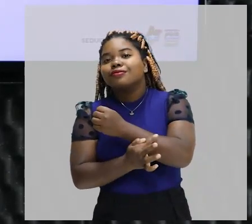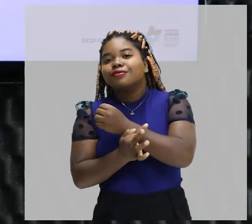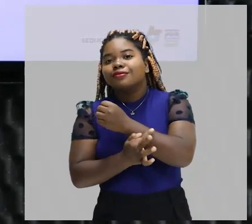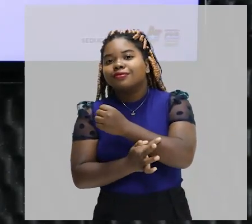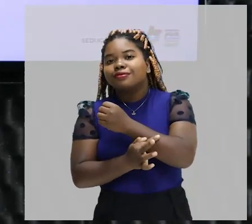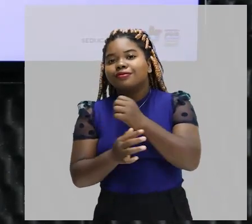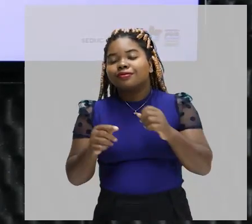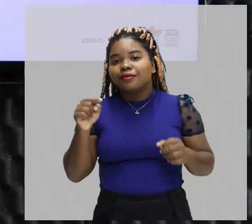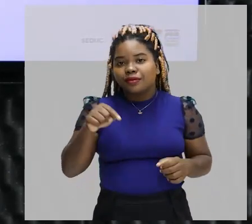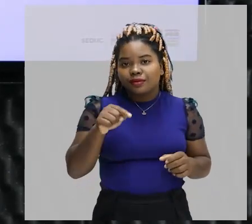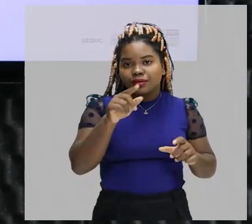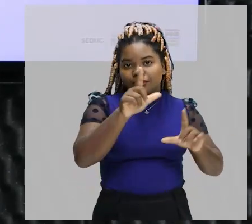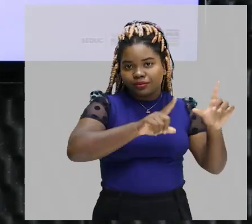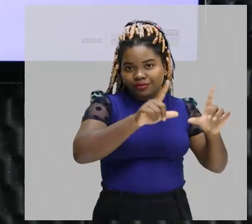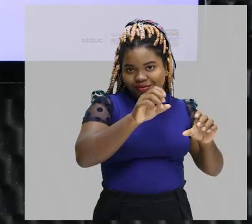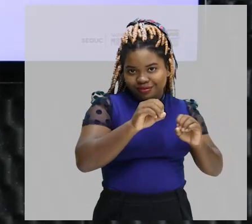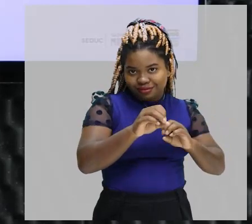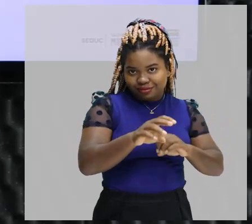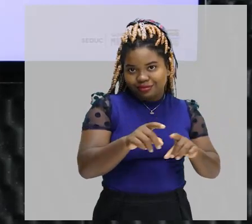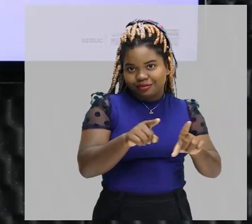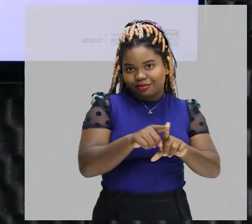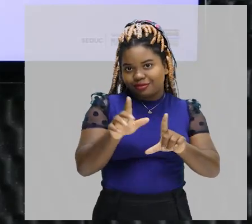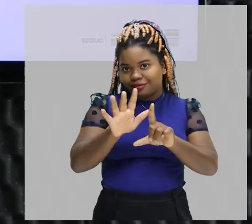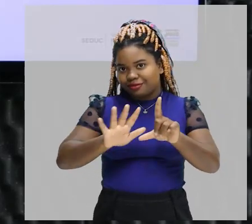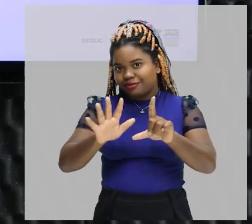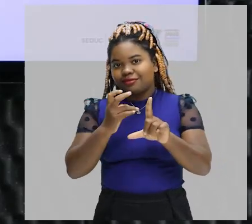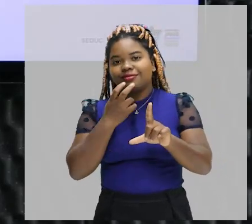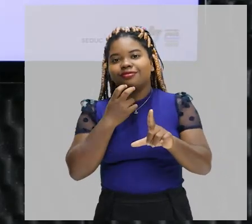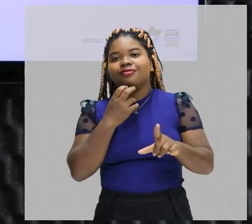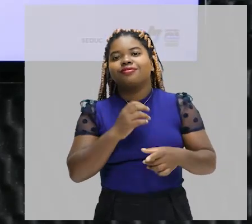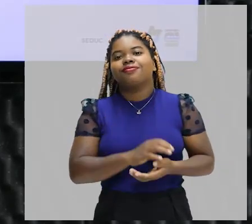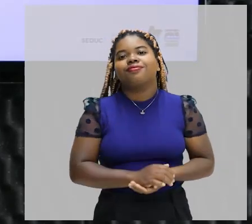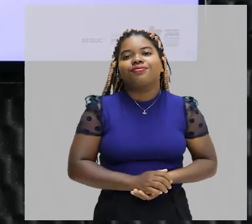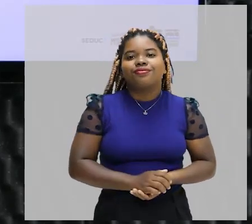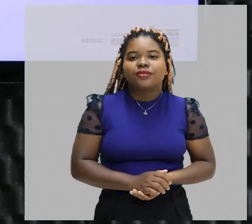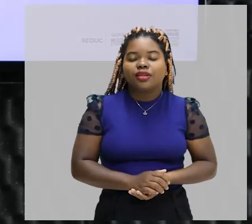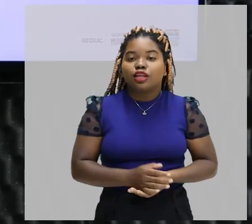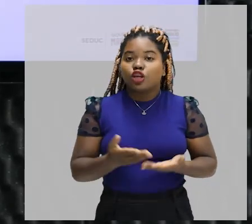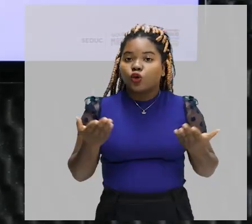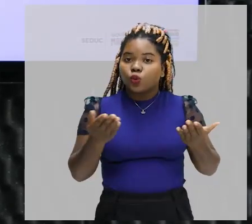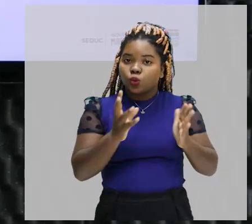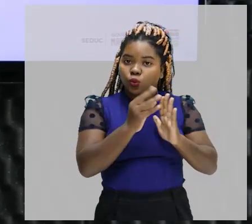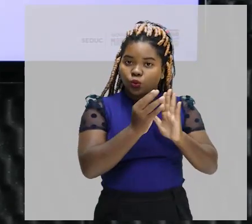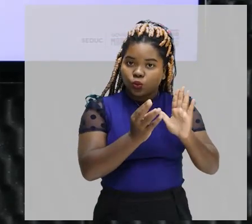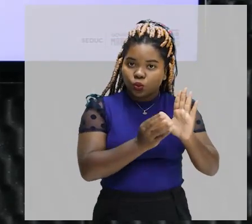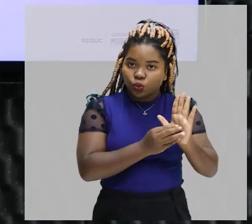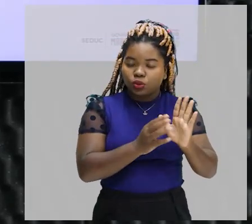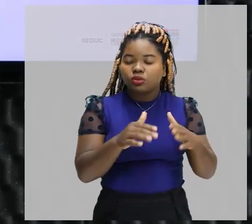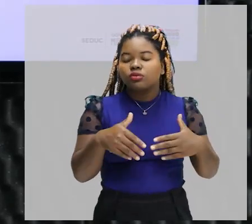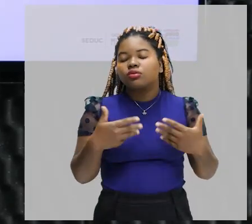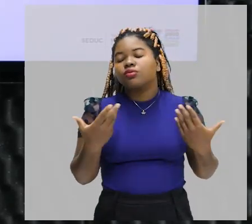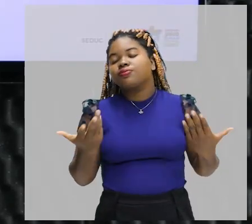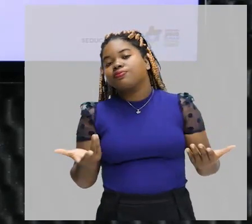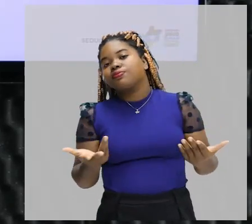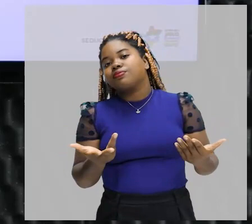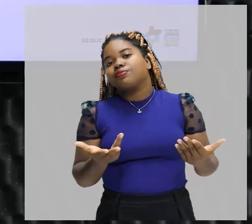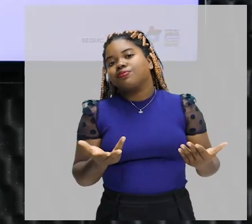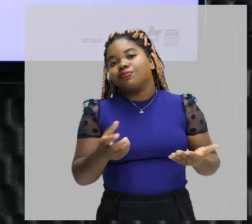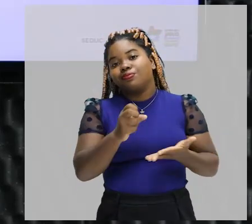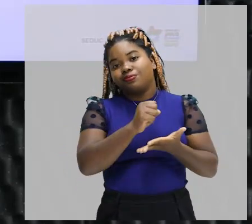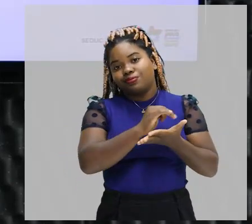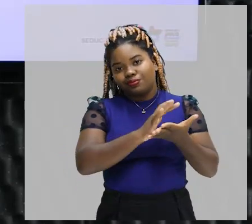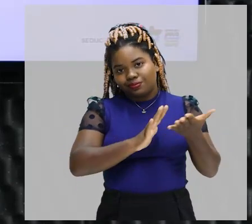Dias. Bom, a aula de hoje vai ser sobre resoluções de exercícios, né?